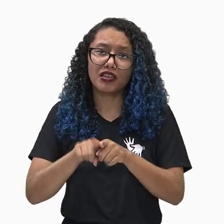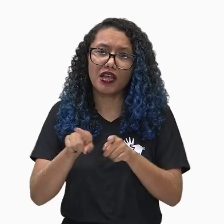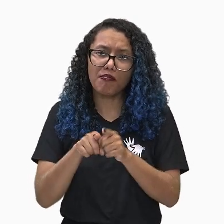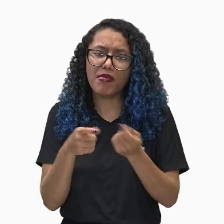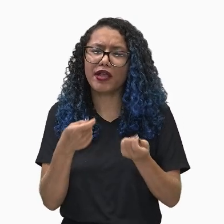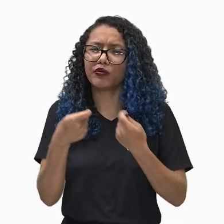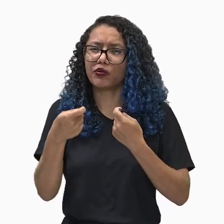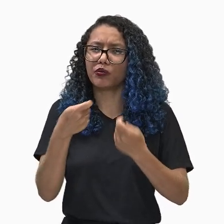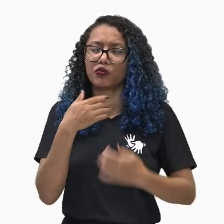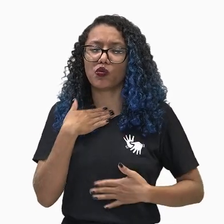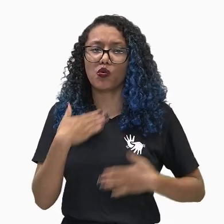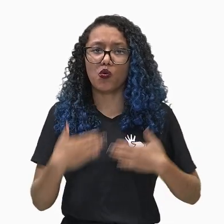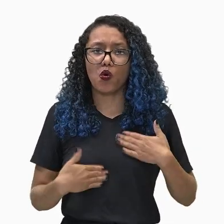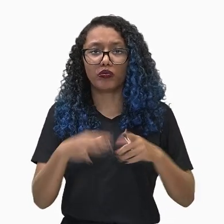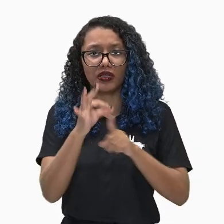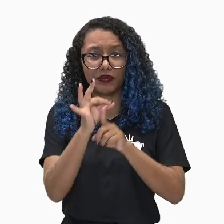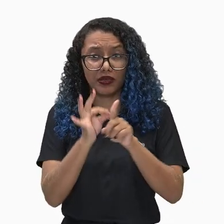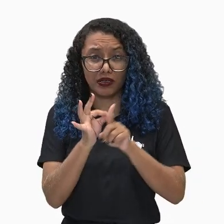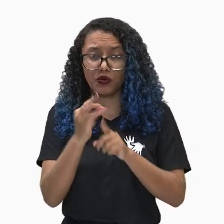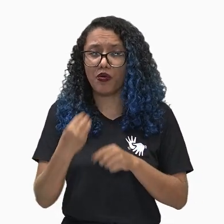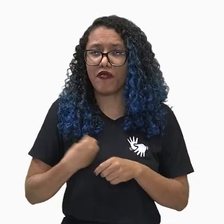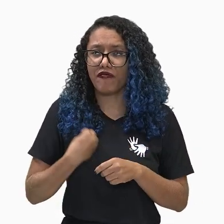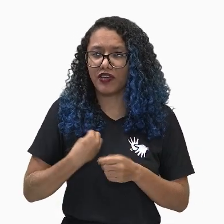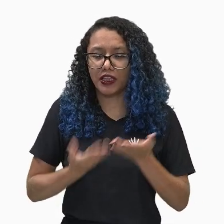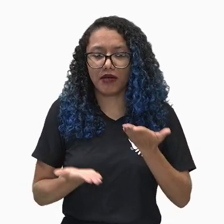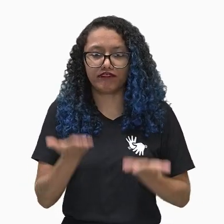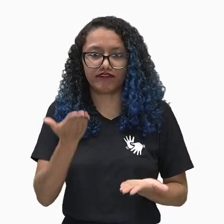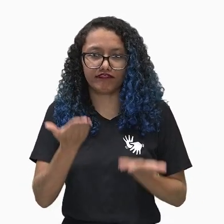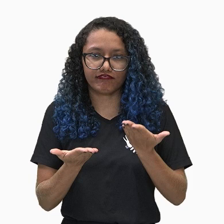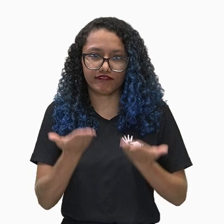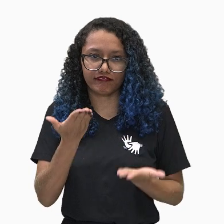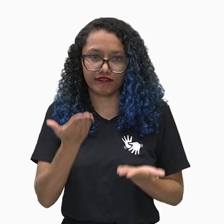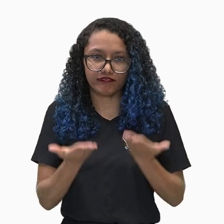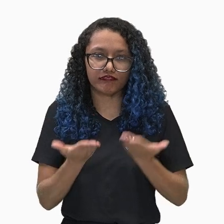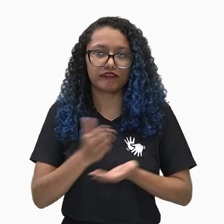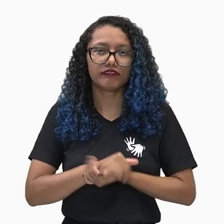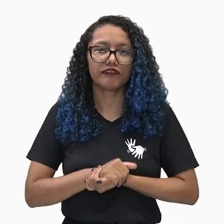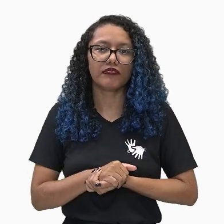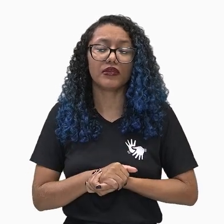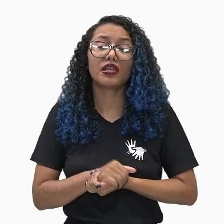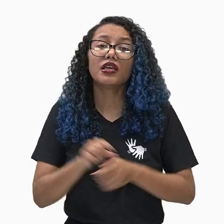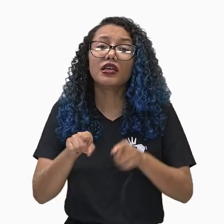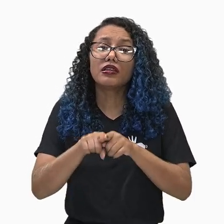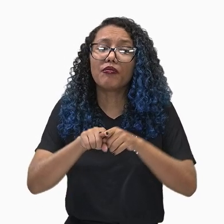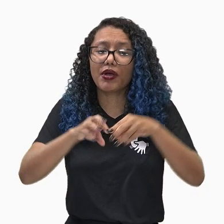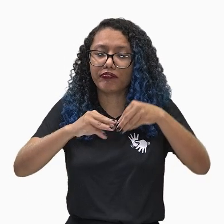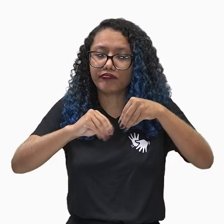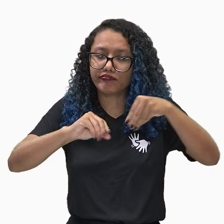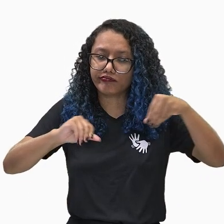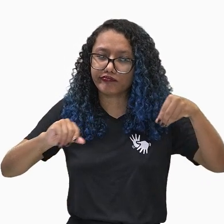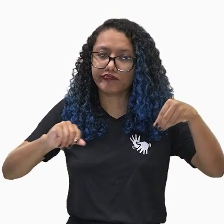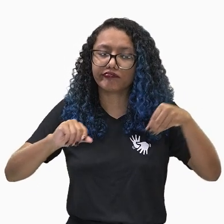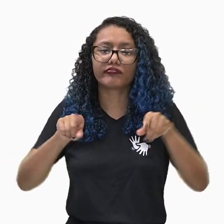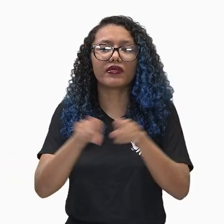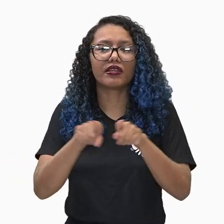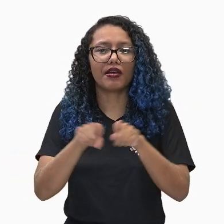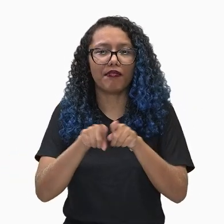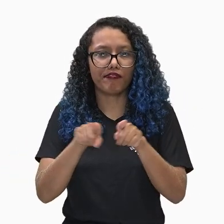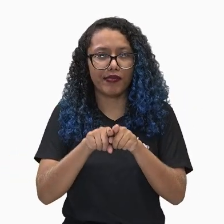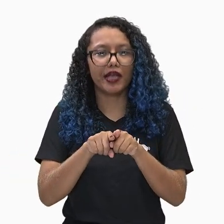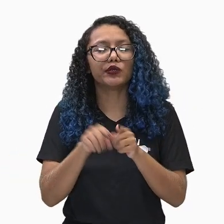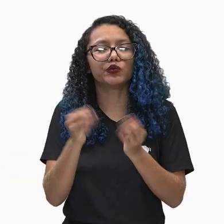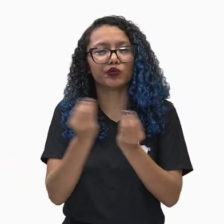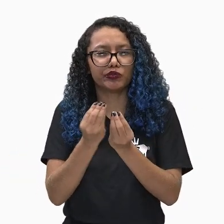para a manutenção da vida. E os sais minerais, que são substâncias